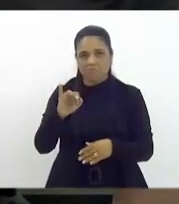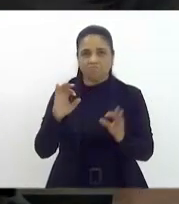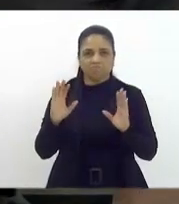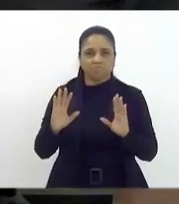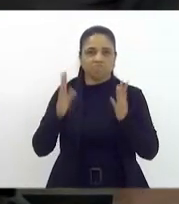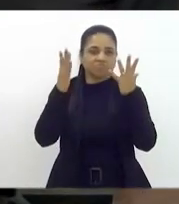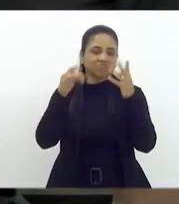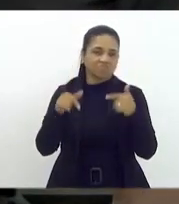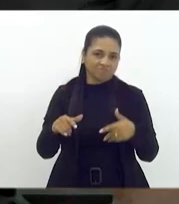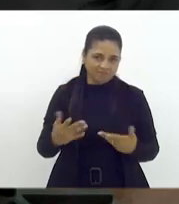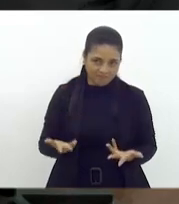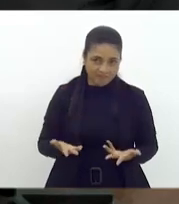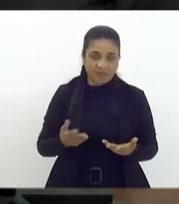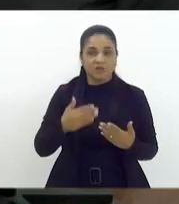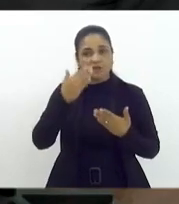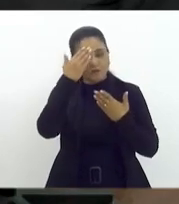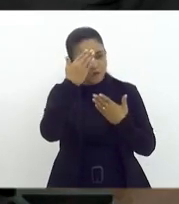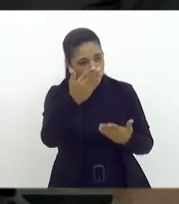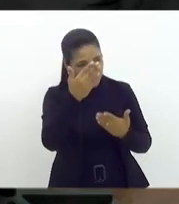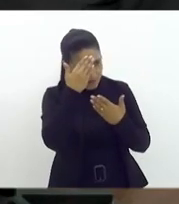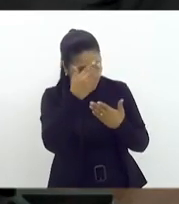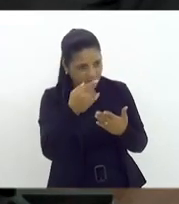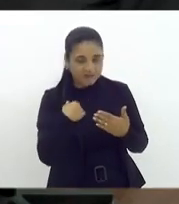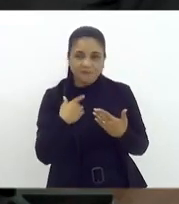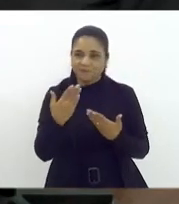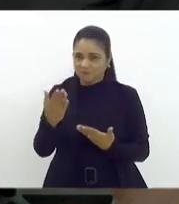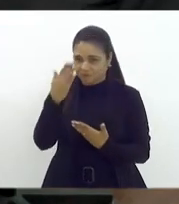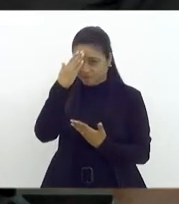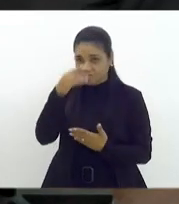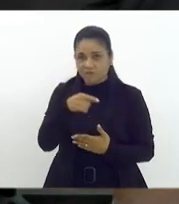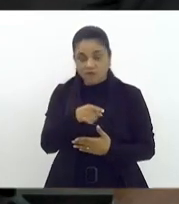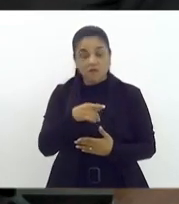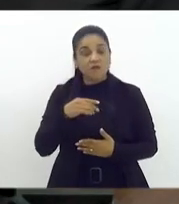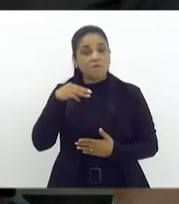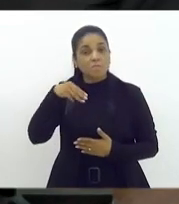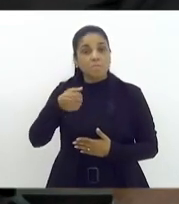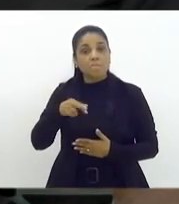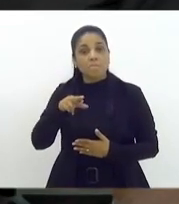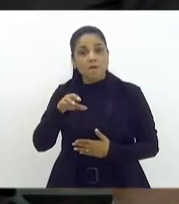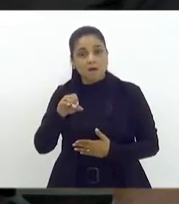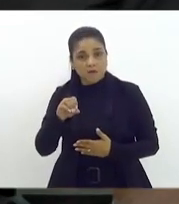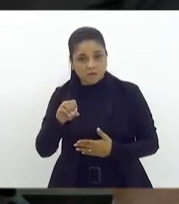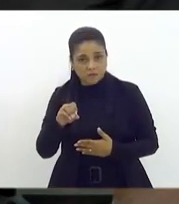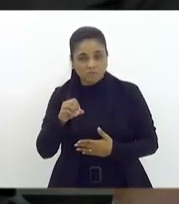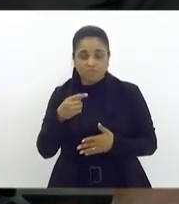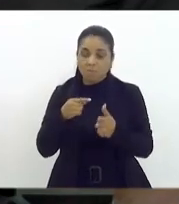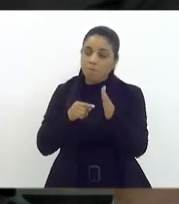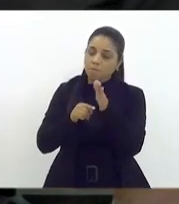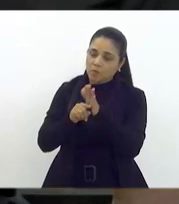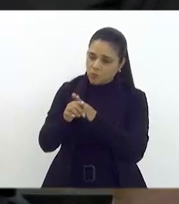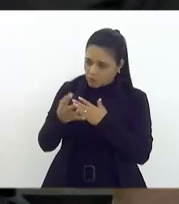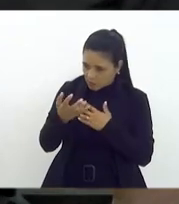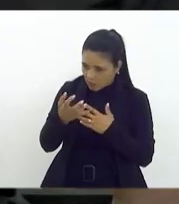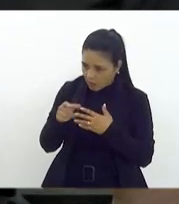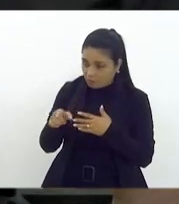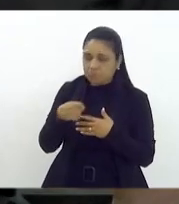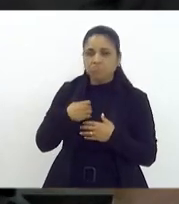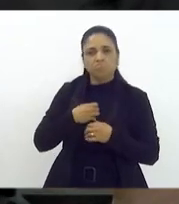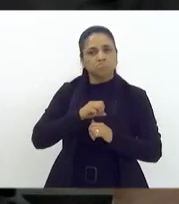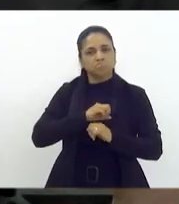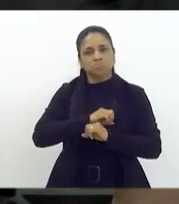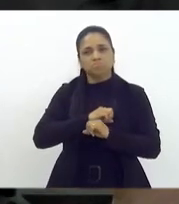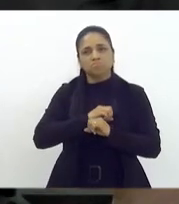Deputado Júlio Deputado Márcio Gualberto Assim gostaria de fazer bem obrigado é Doutora muito importante a exploração que a senhora fez